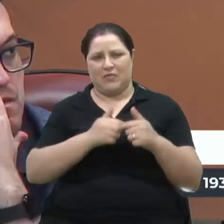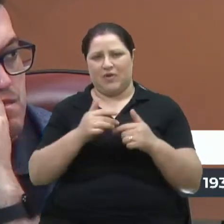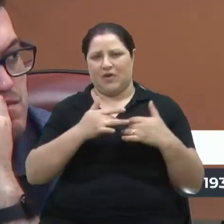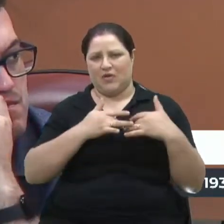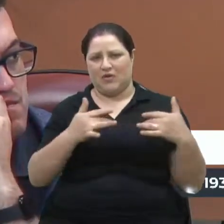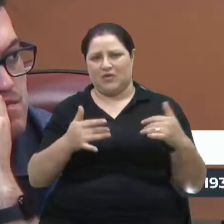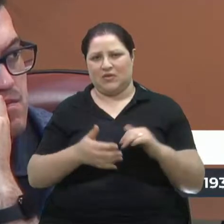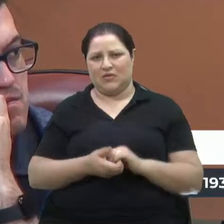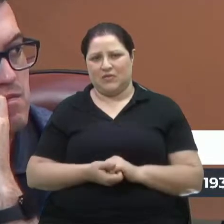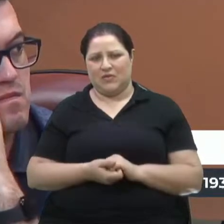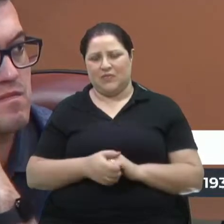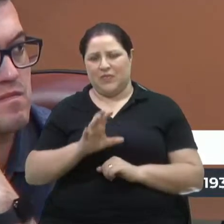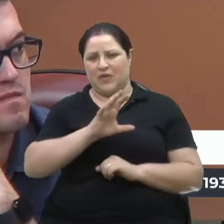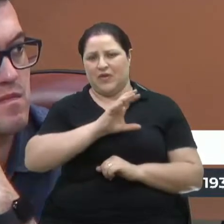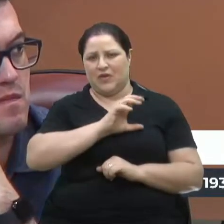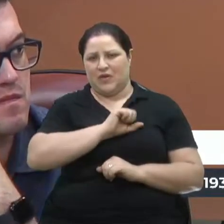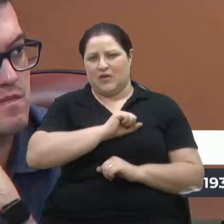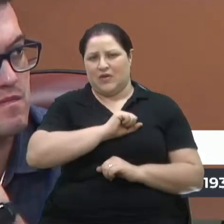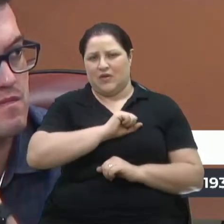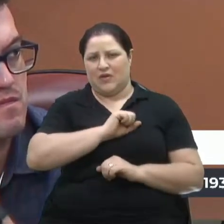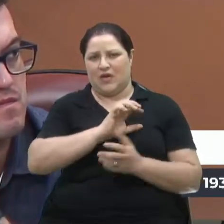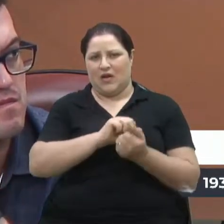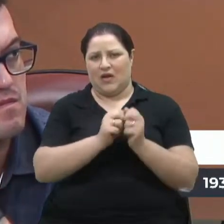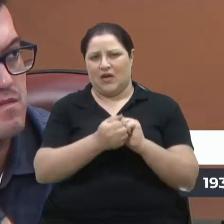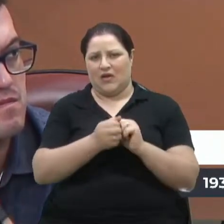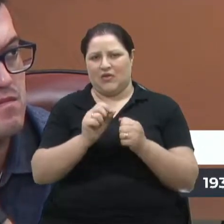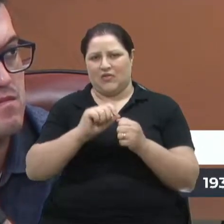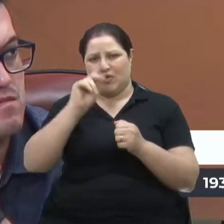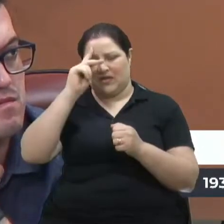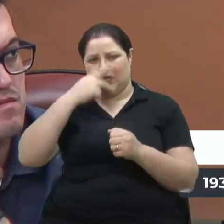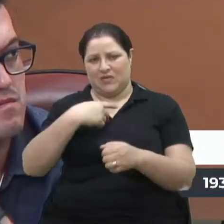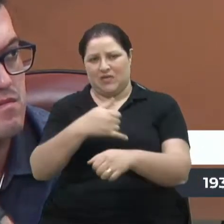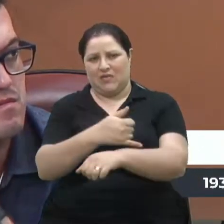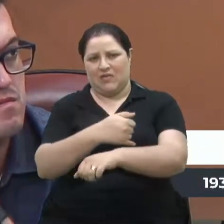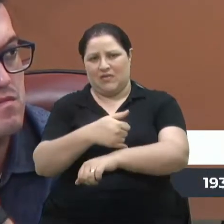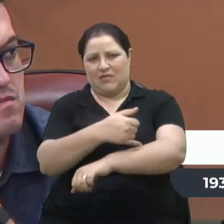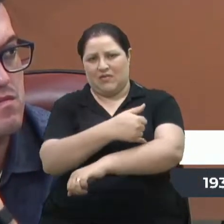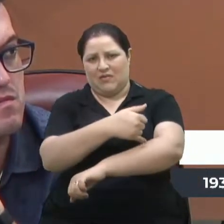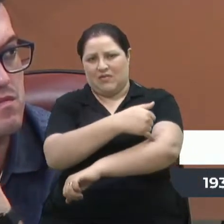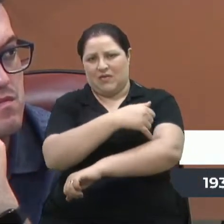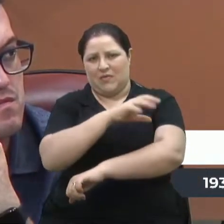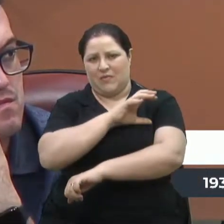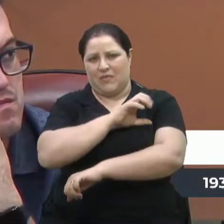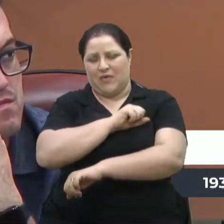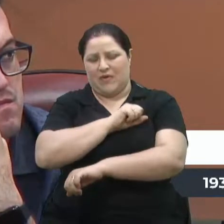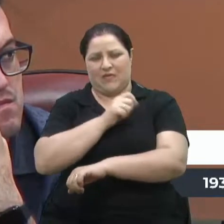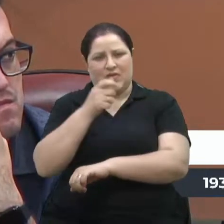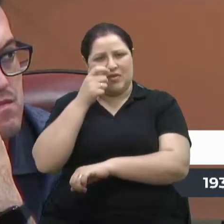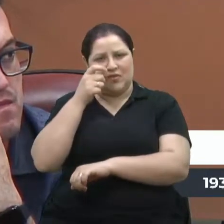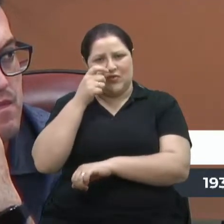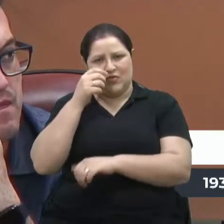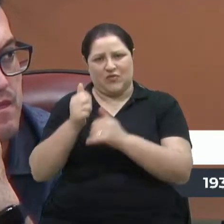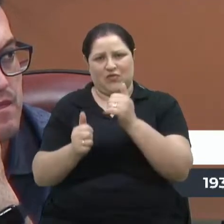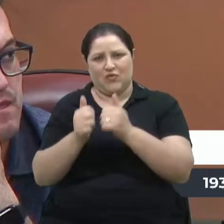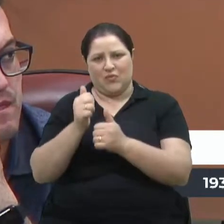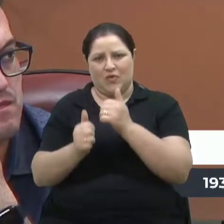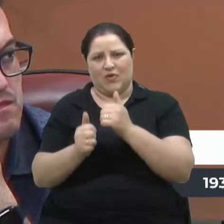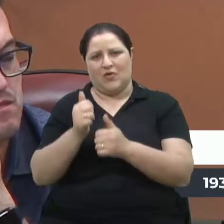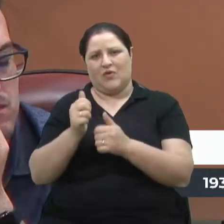pela arte, fez diversas tatuagens pelo corpo e amava isso. Gostava muito de assistir, jogar futebol e também de